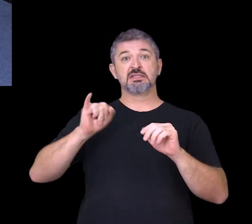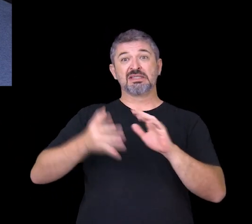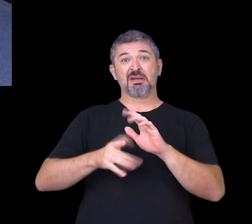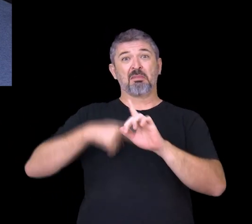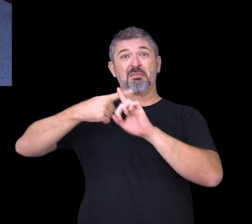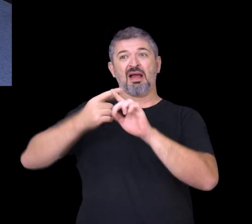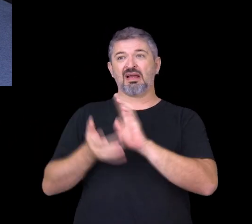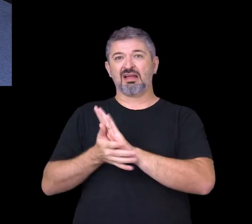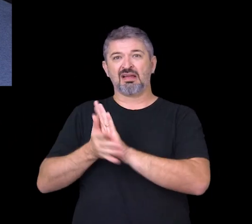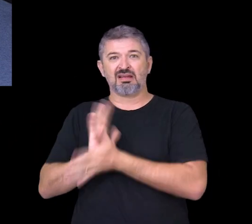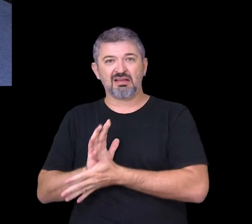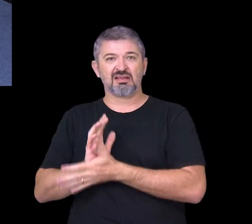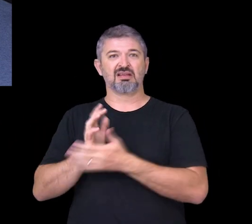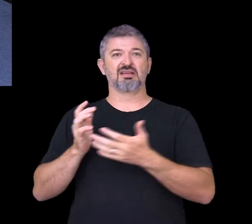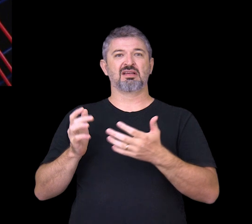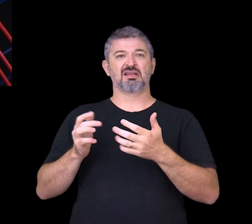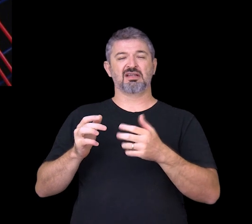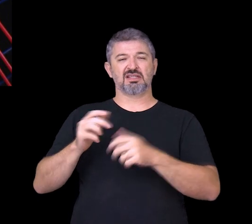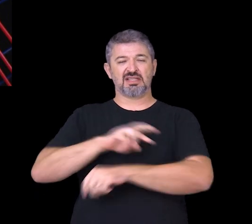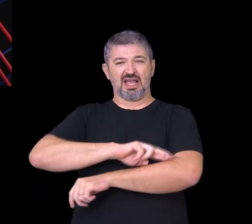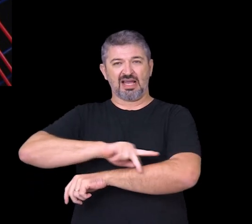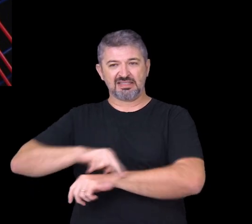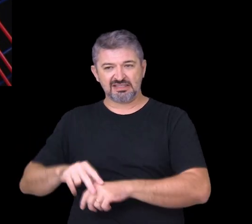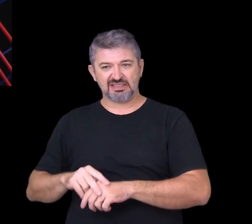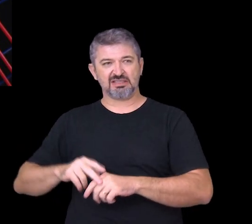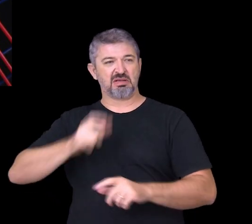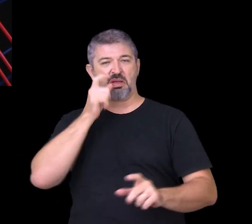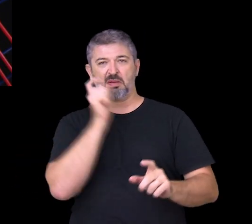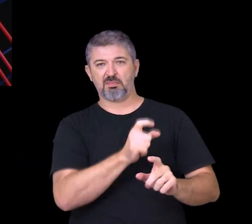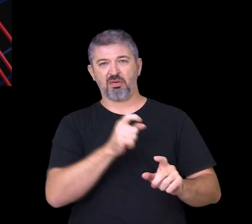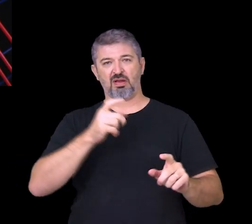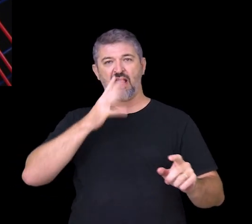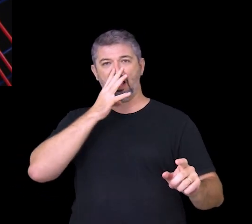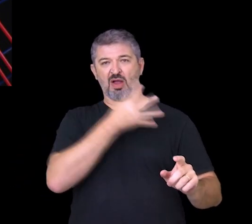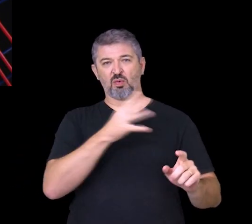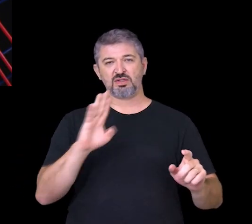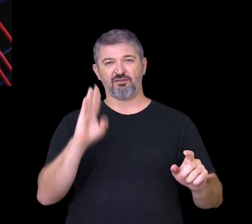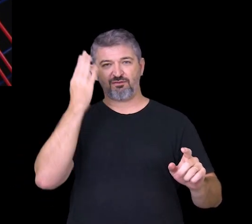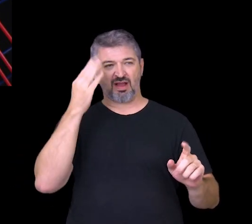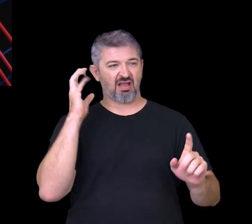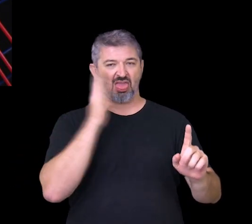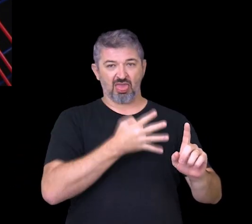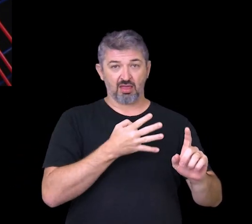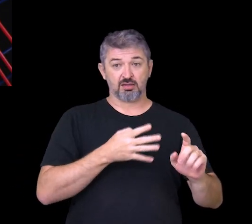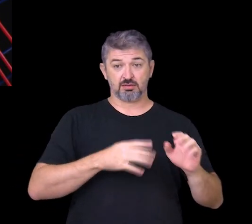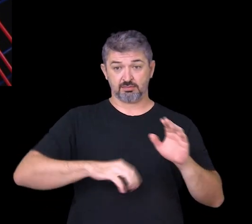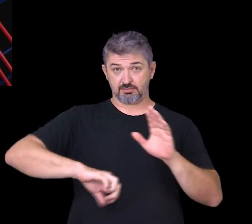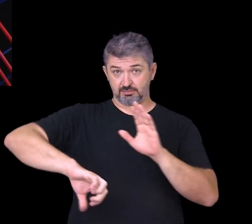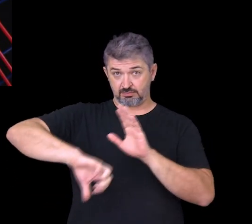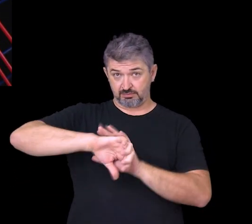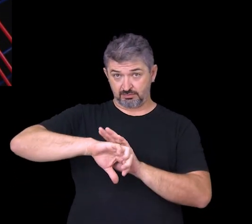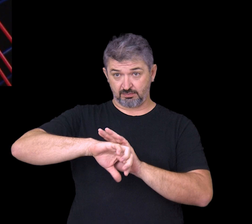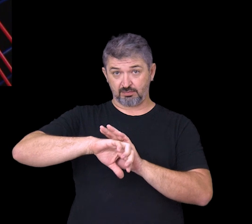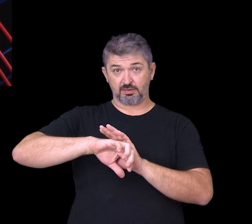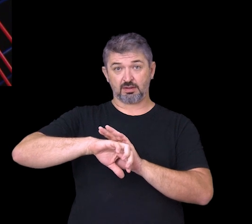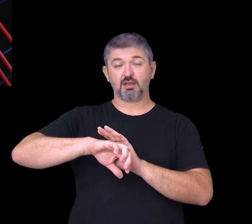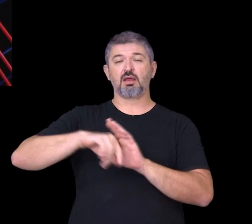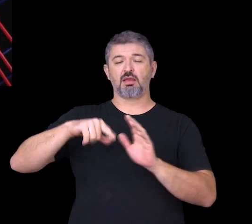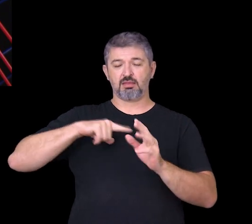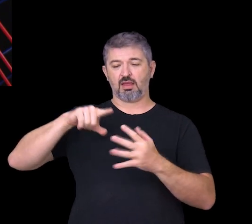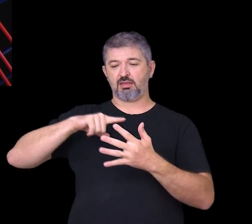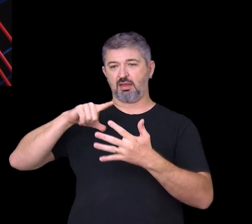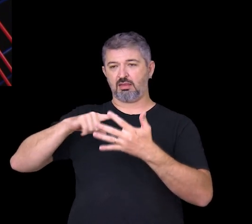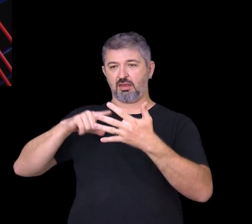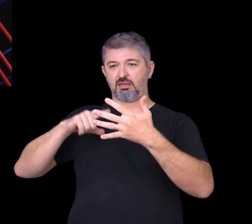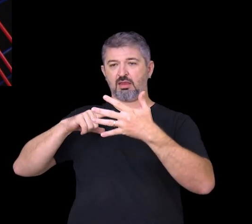racismo, agressão, ameaça, calúnia, injúria, embora a gente tenha crime, o que se